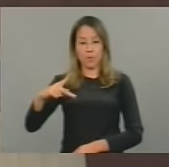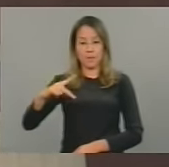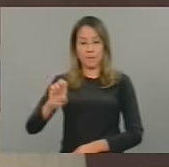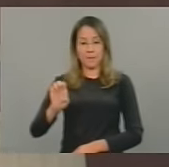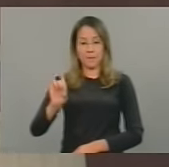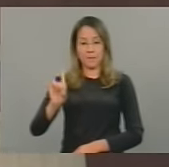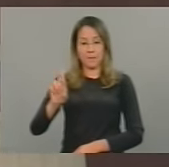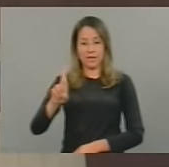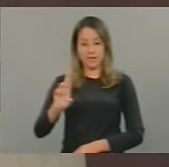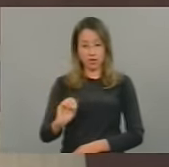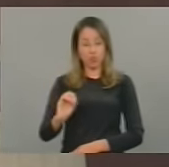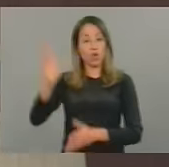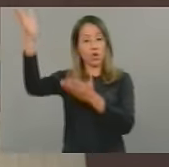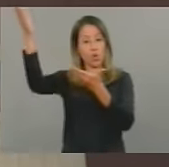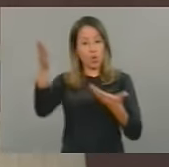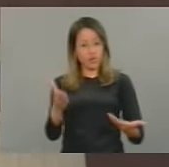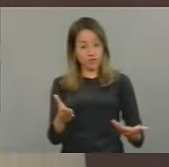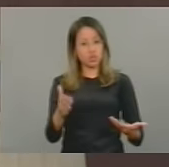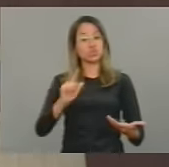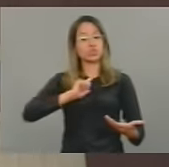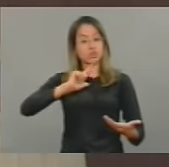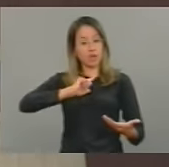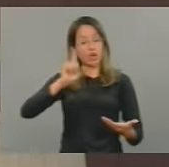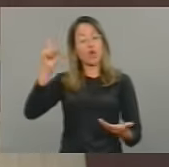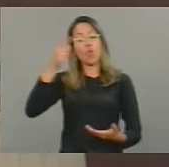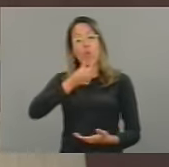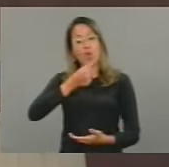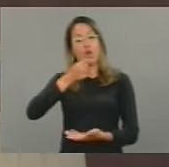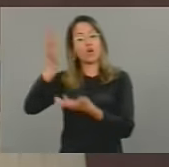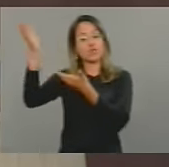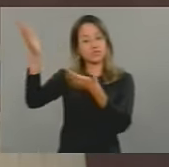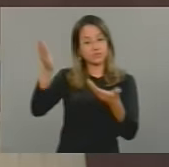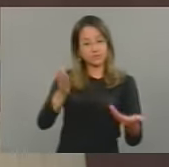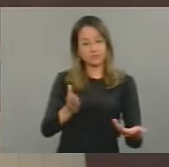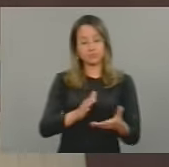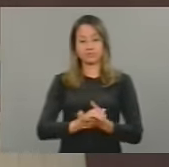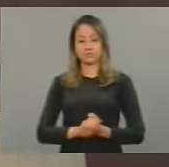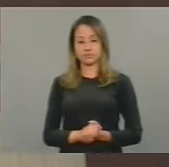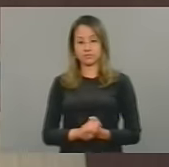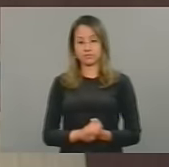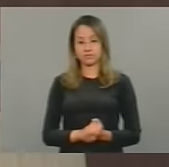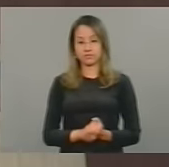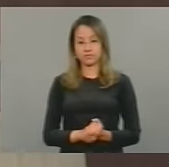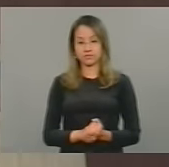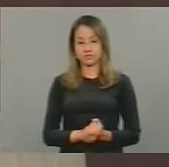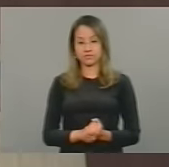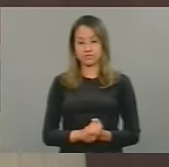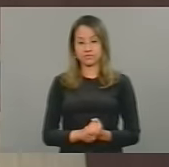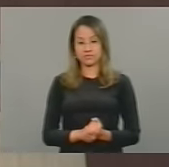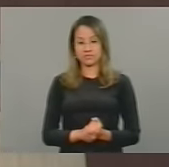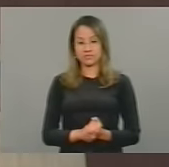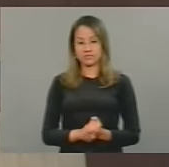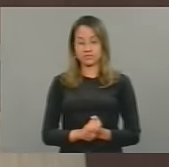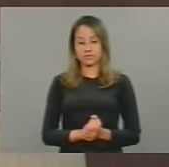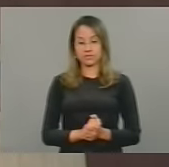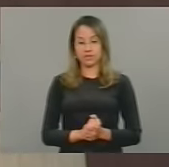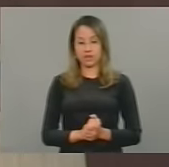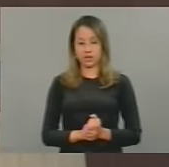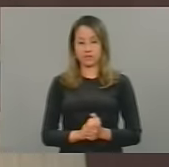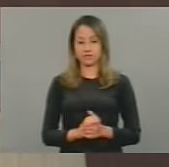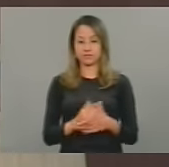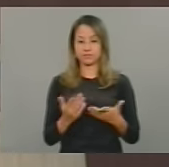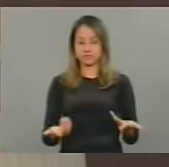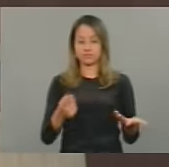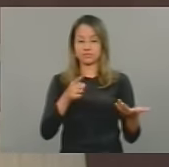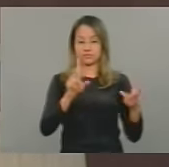para participar de uma mesa sobre reforma política e democracia, para dialogar sobre reforma política, um tema